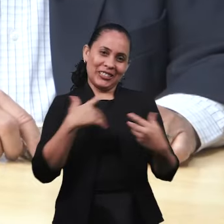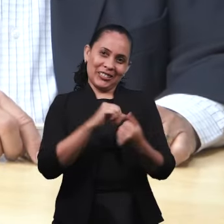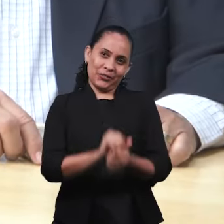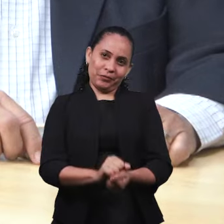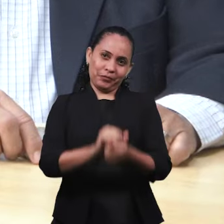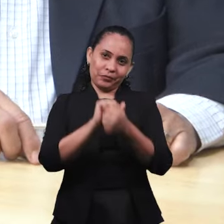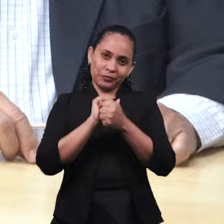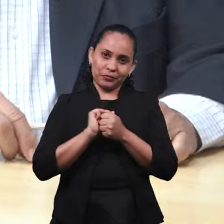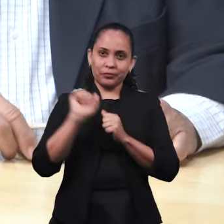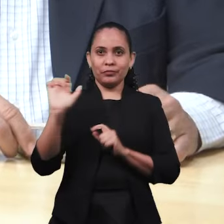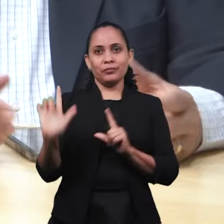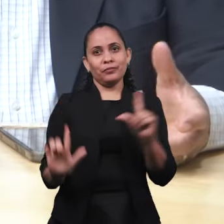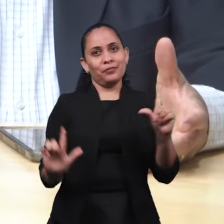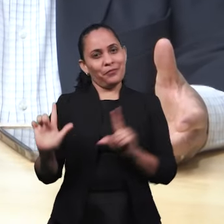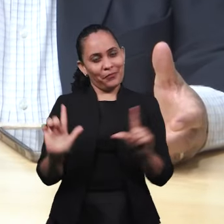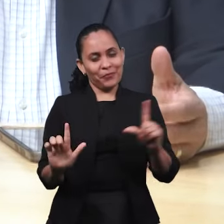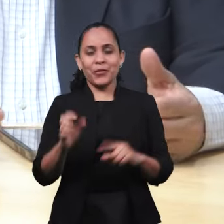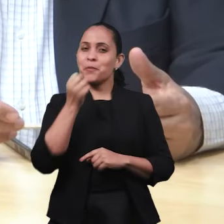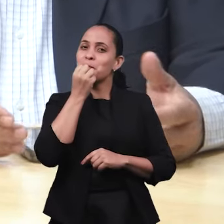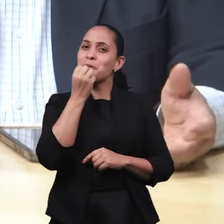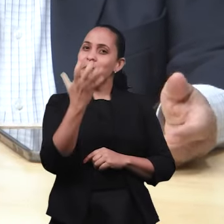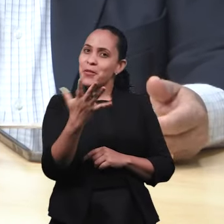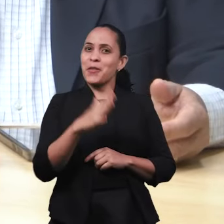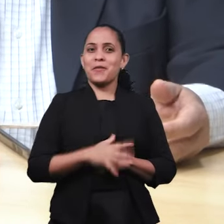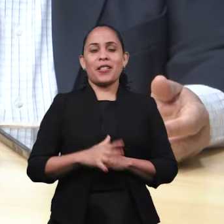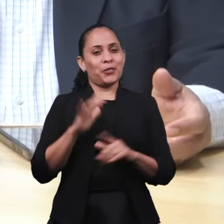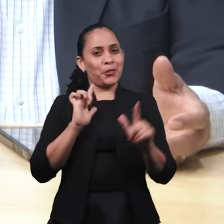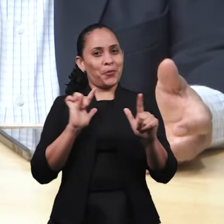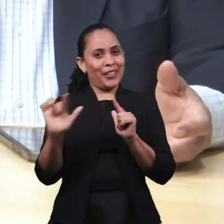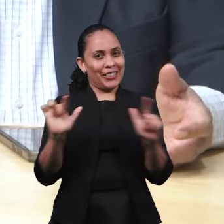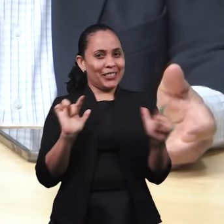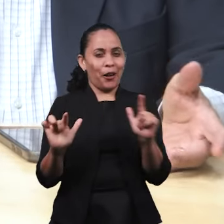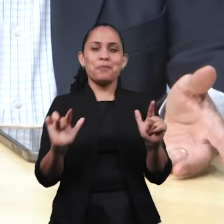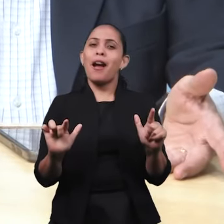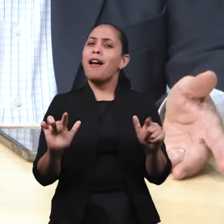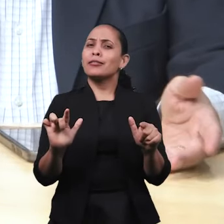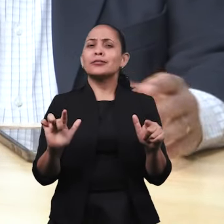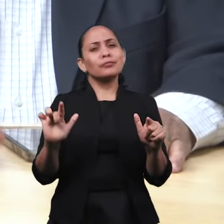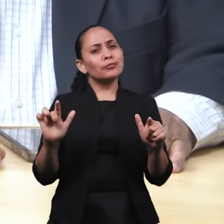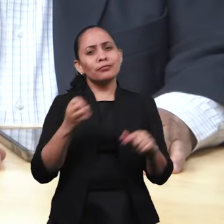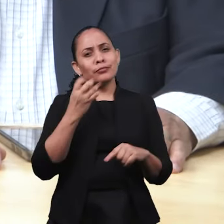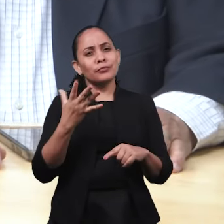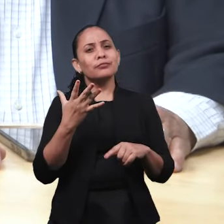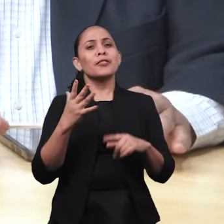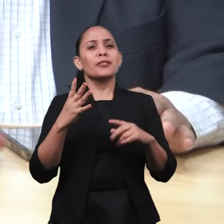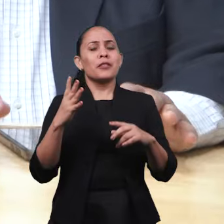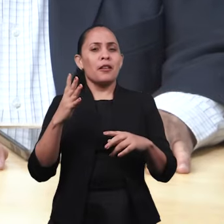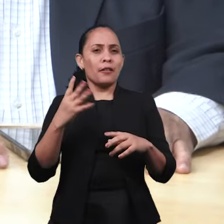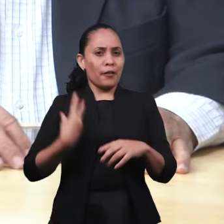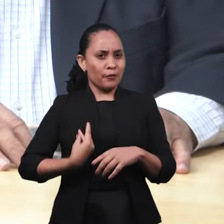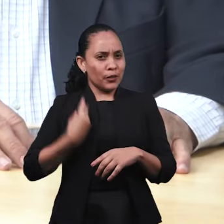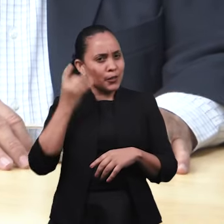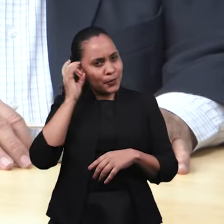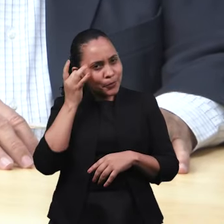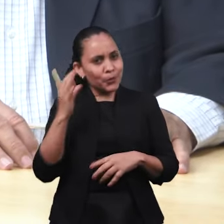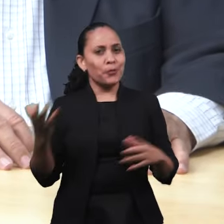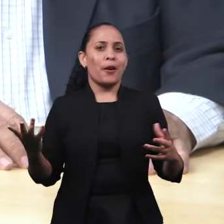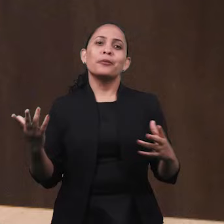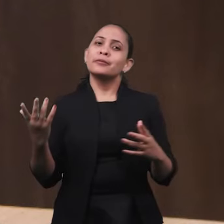conosco neste programa. É sempre muito bom falar sobre esse trabalho tão prático e, ao mesmo tempo, tão espiritual que tem sido feito